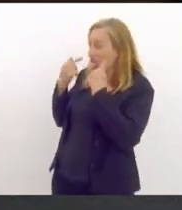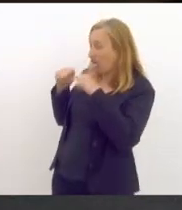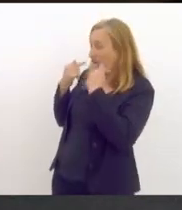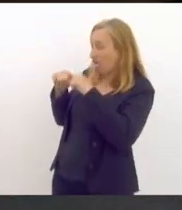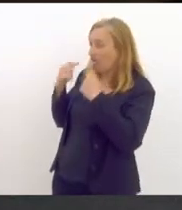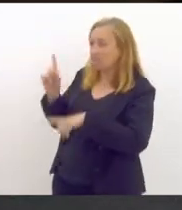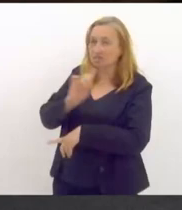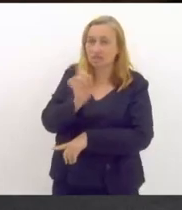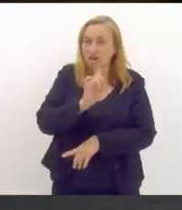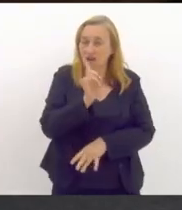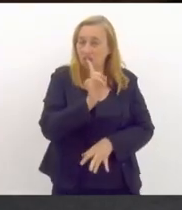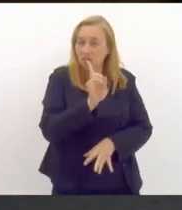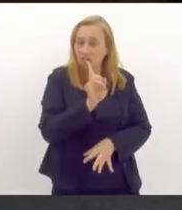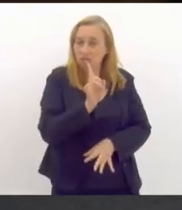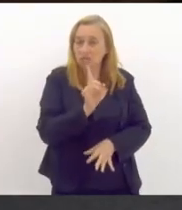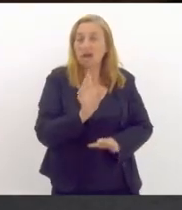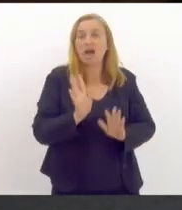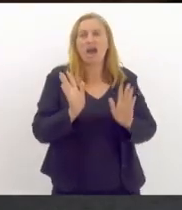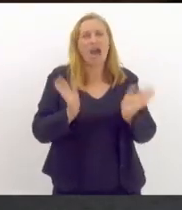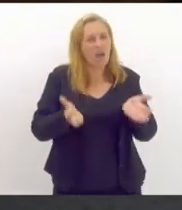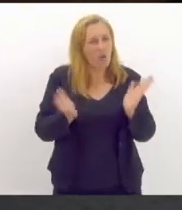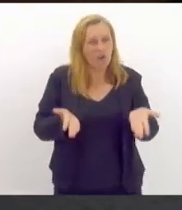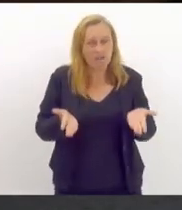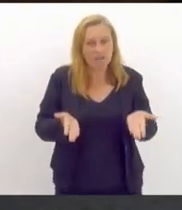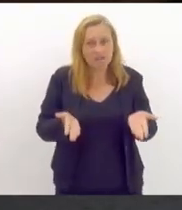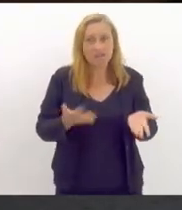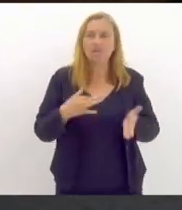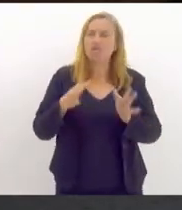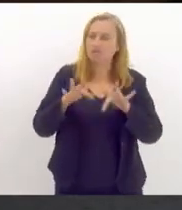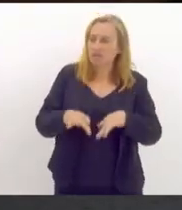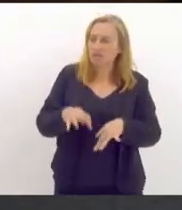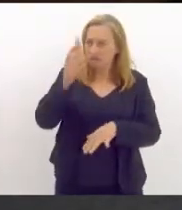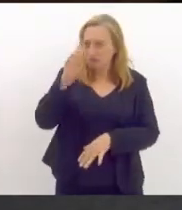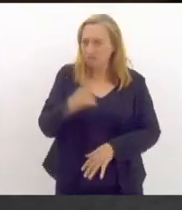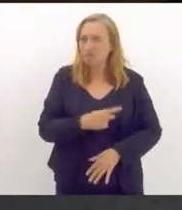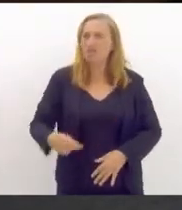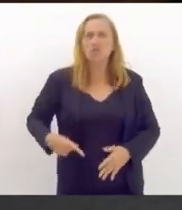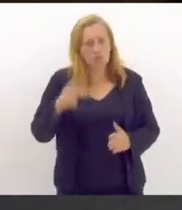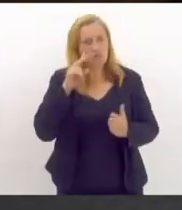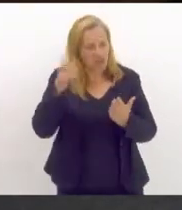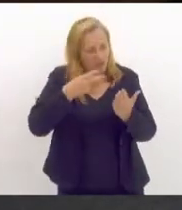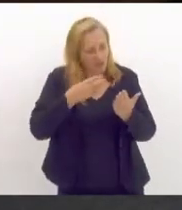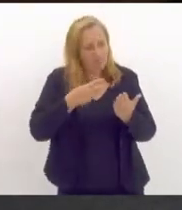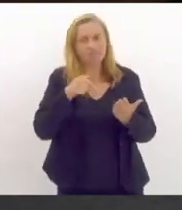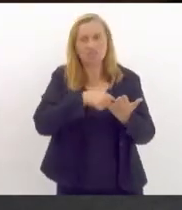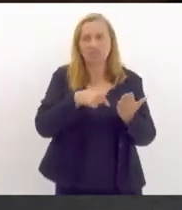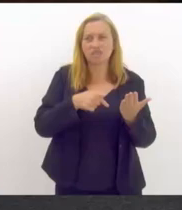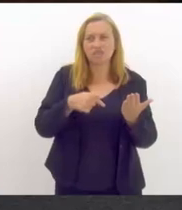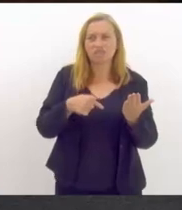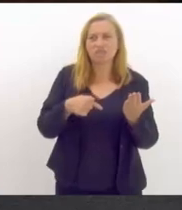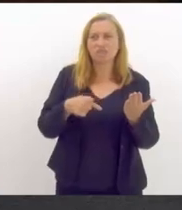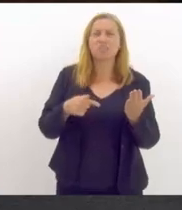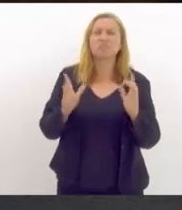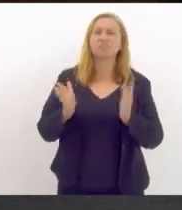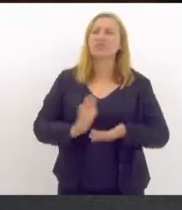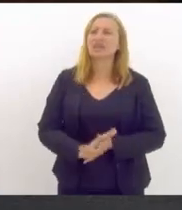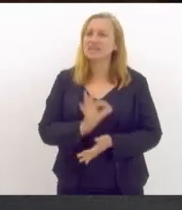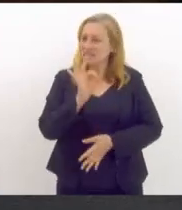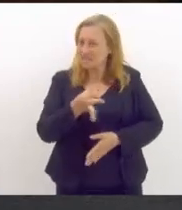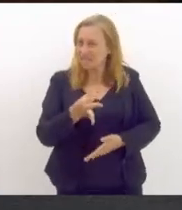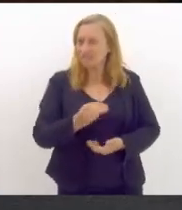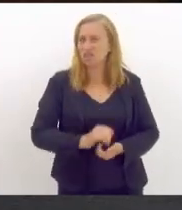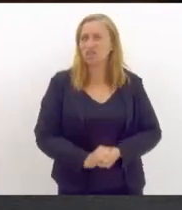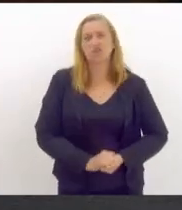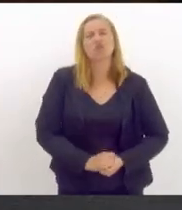fazia jus aquela homenagem agora eu para concluir se eu era Presidente faço questão de deixar textualmente aqui o